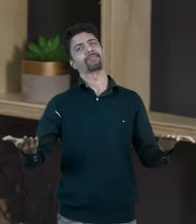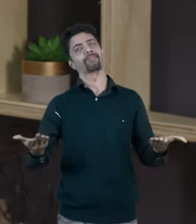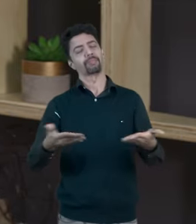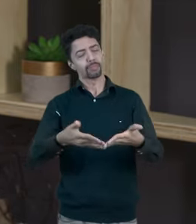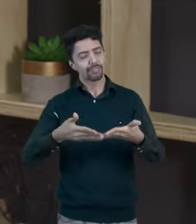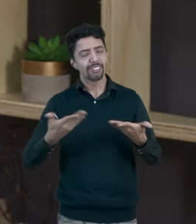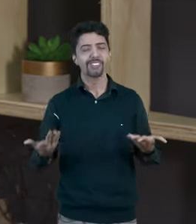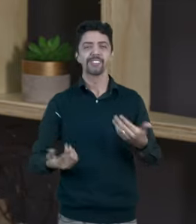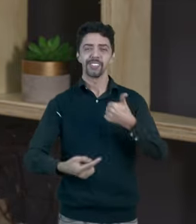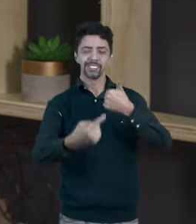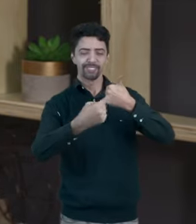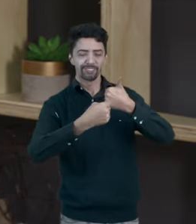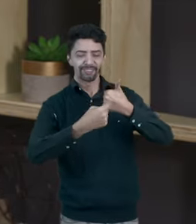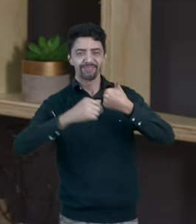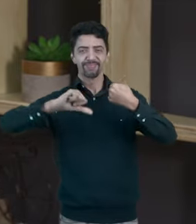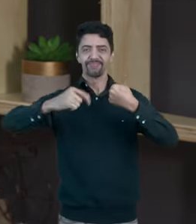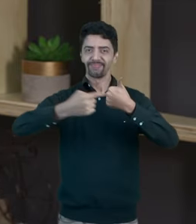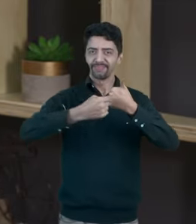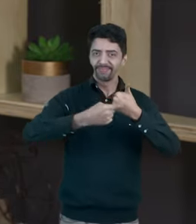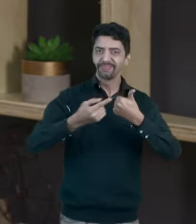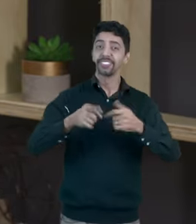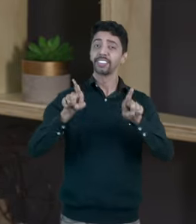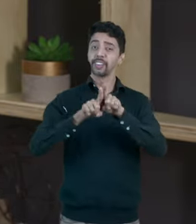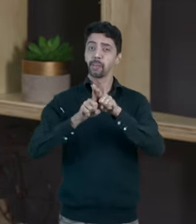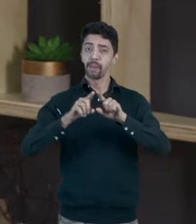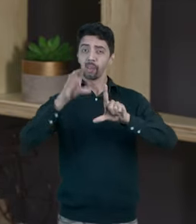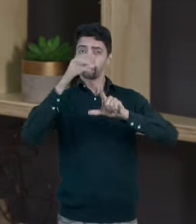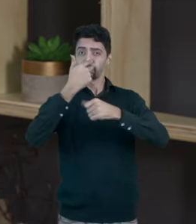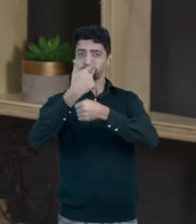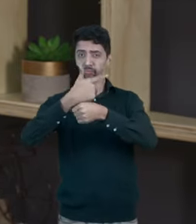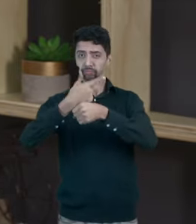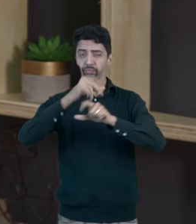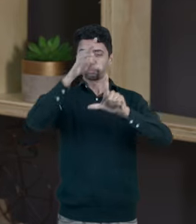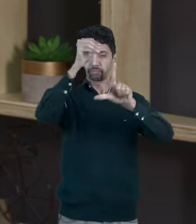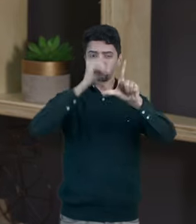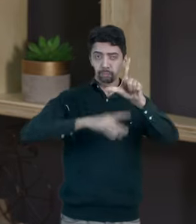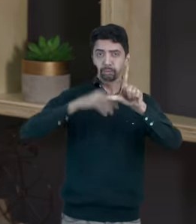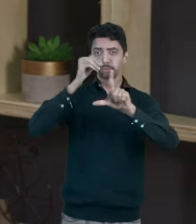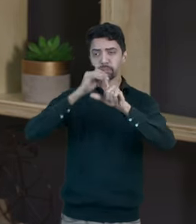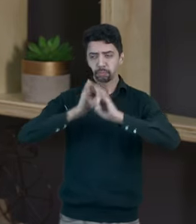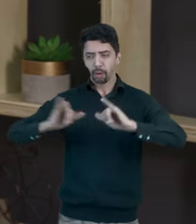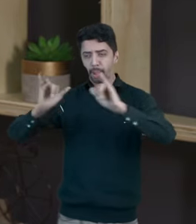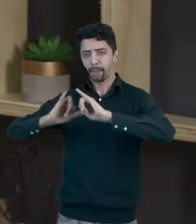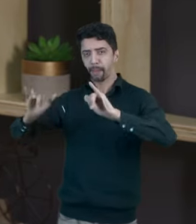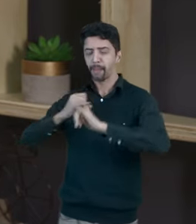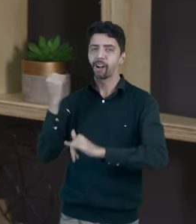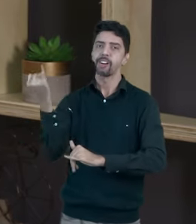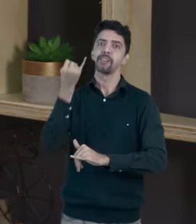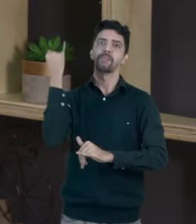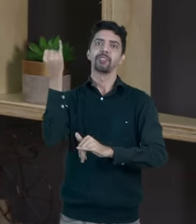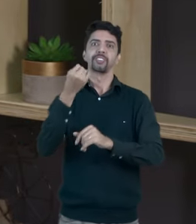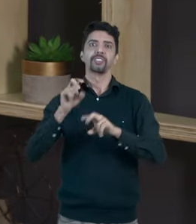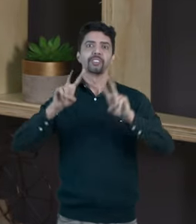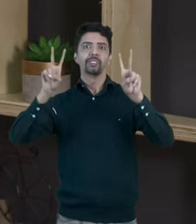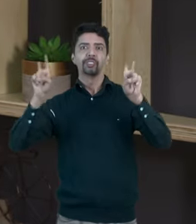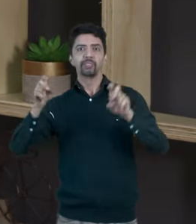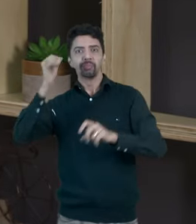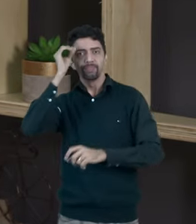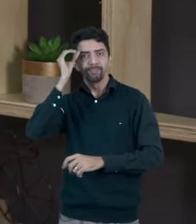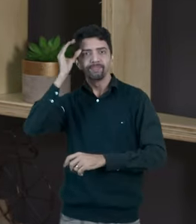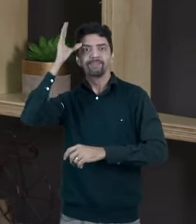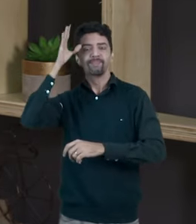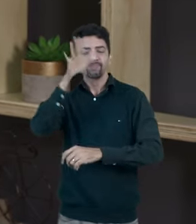que deixe seu like e compartilha esse vídeo é muito importante levar os conhecimentos da educação financeira